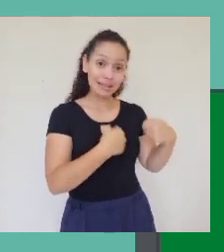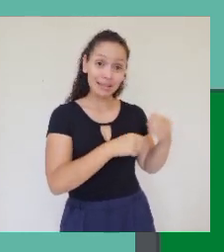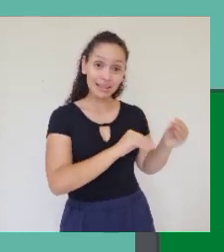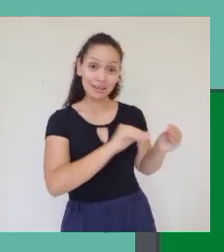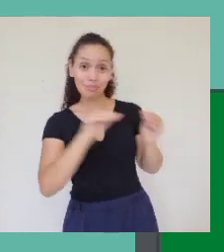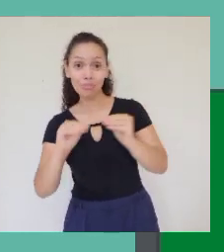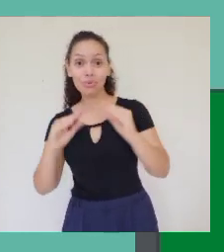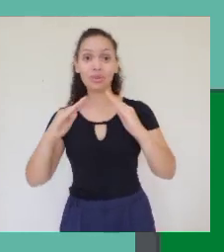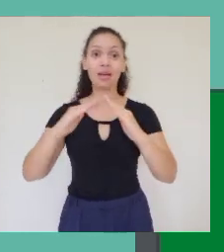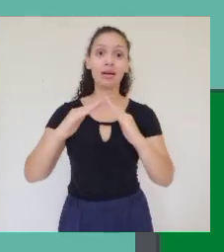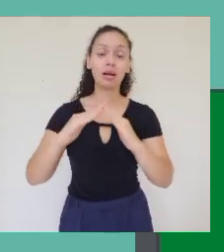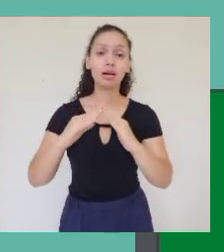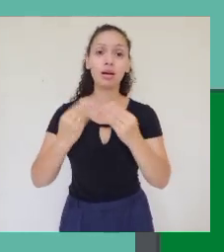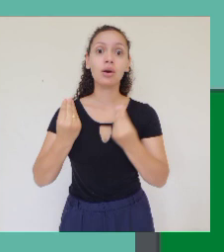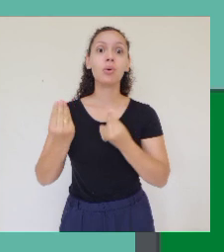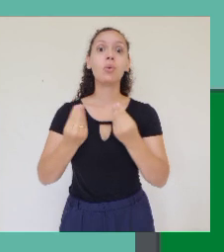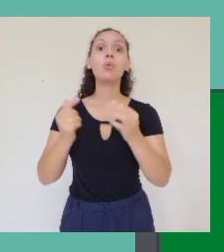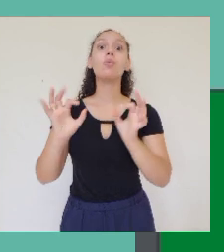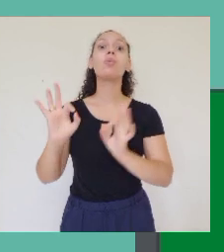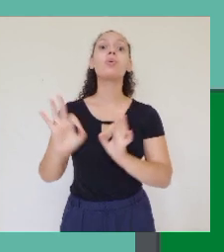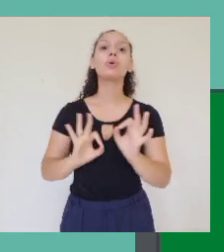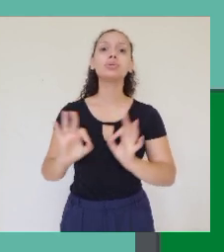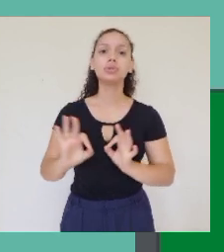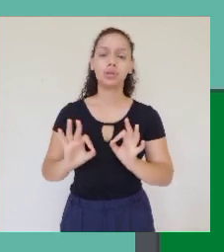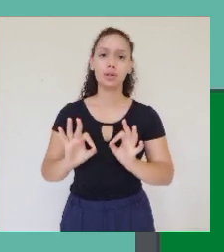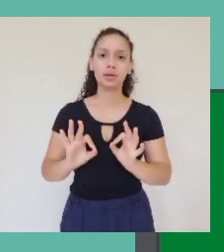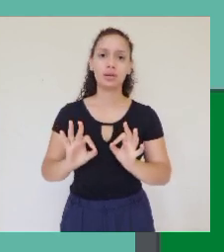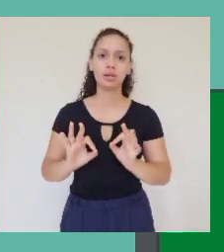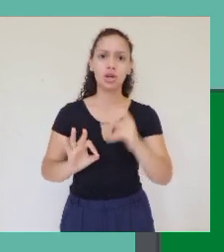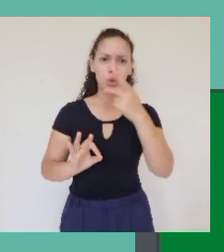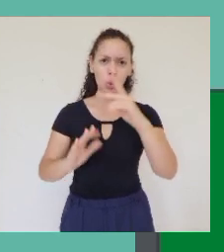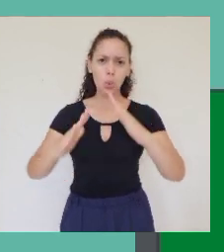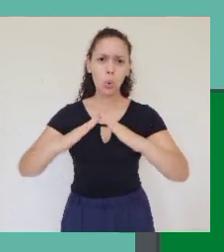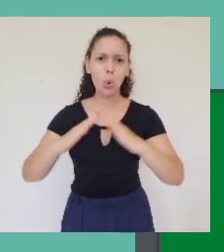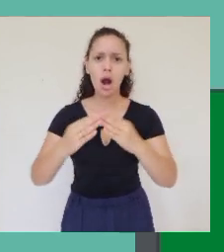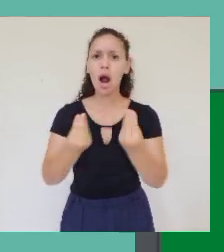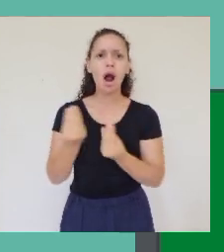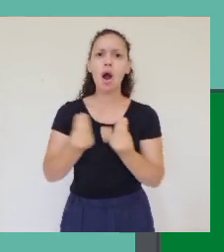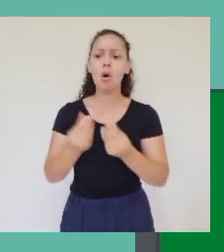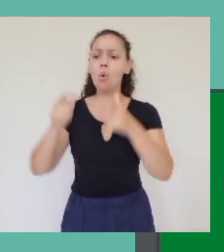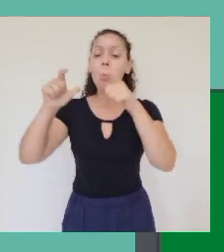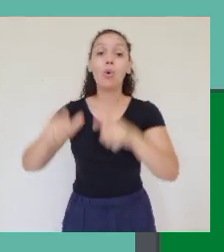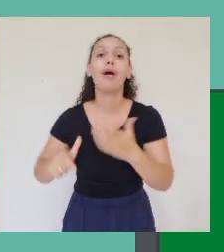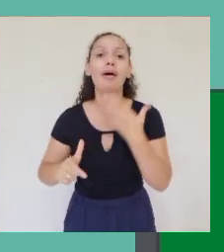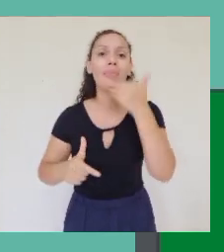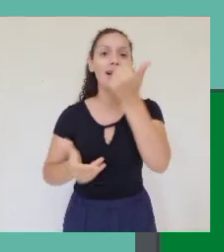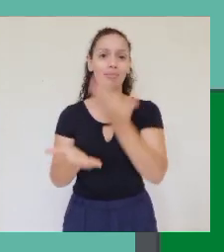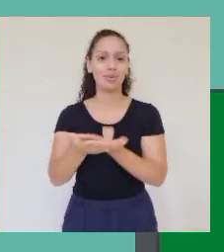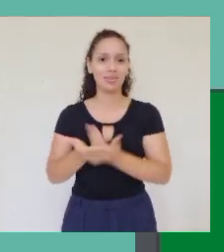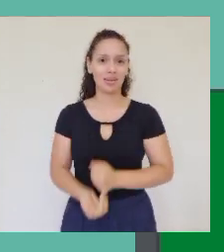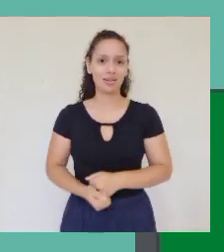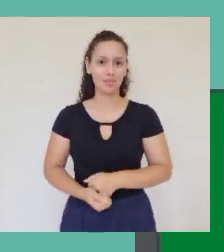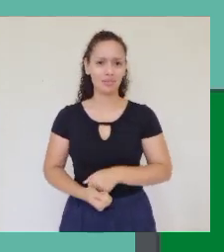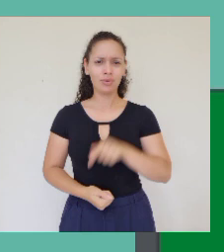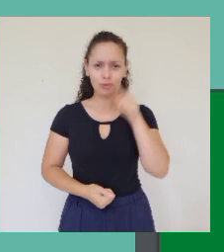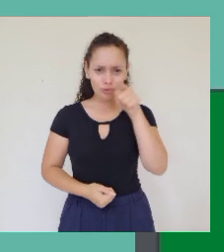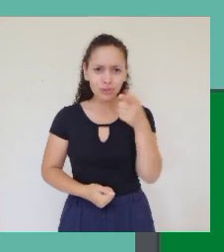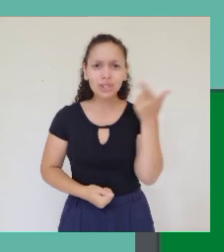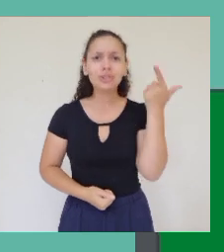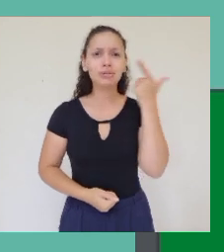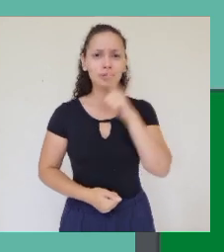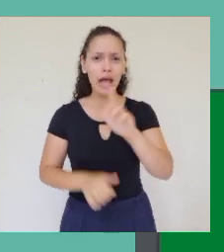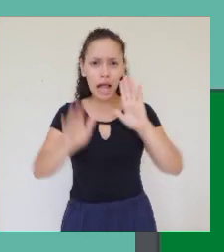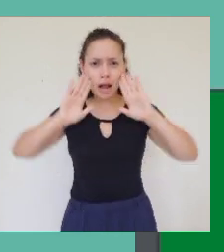disposição. Então, qual que é o melhor cômodo da sua casa para estudar? Sua casa é um bom ambiente para estar estudando, né? Você consegue ter uma